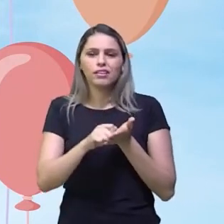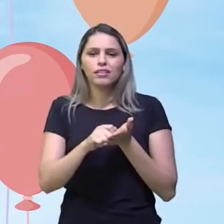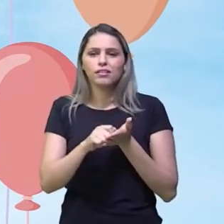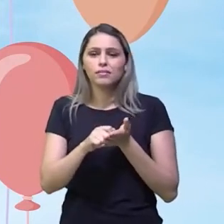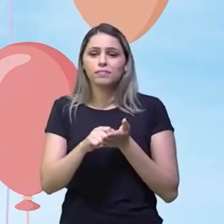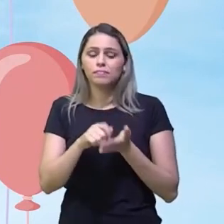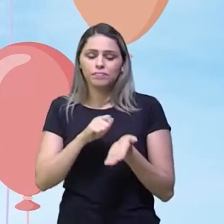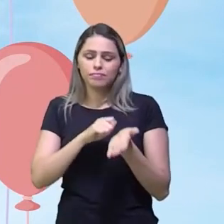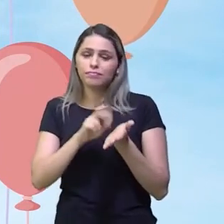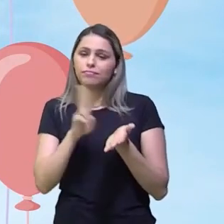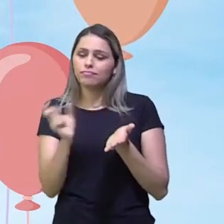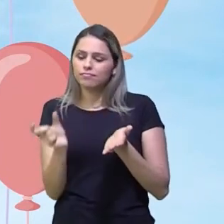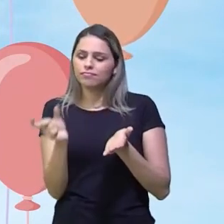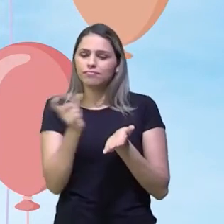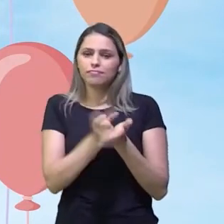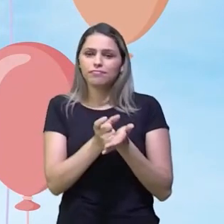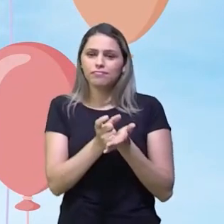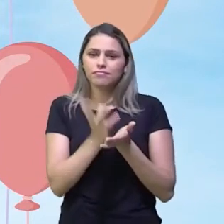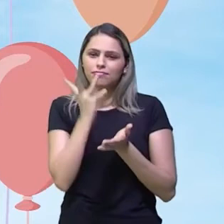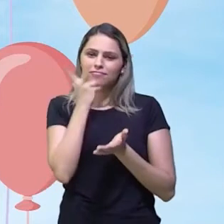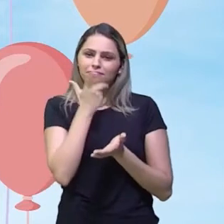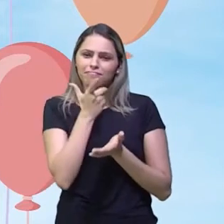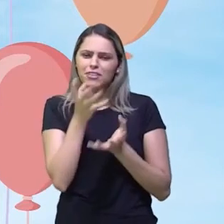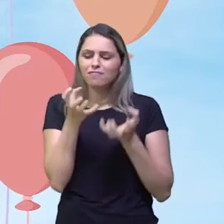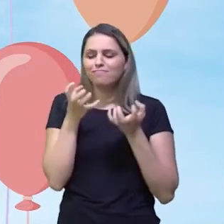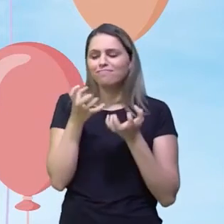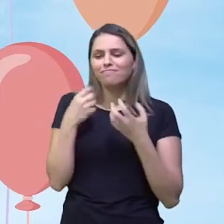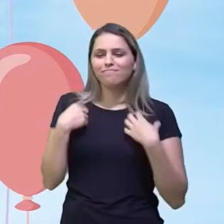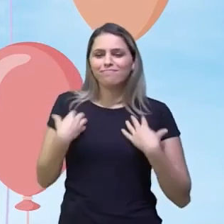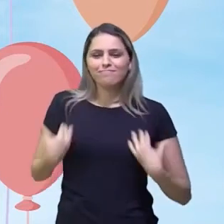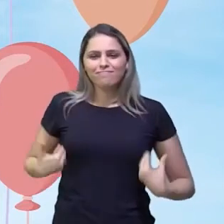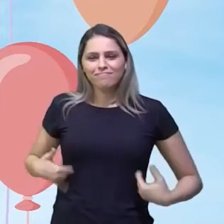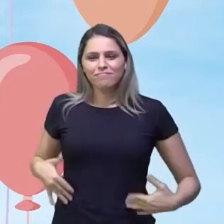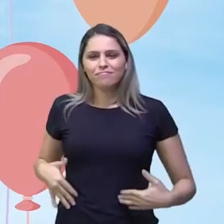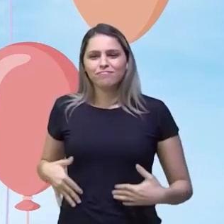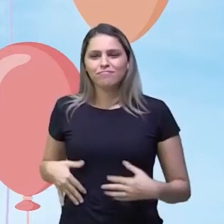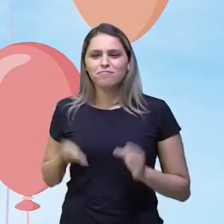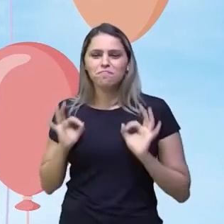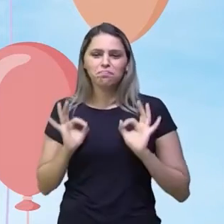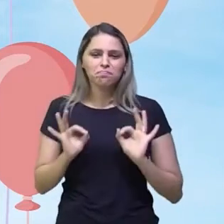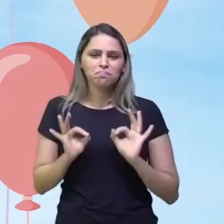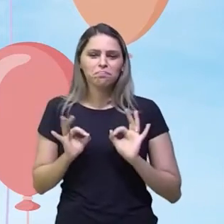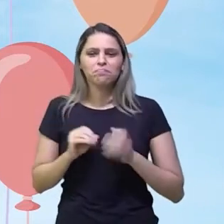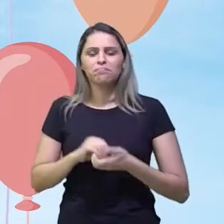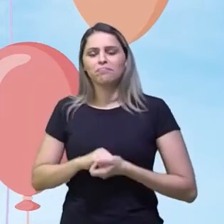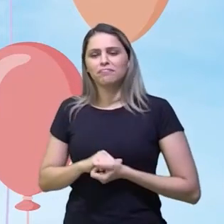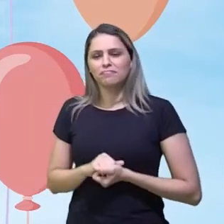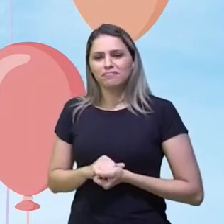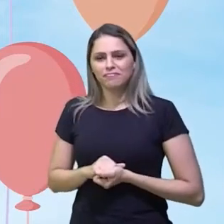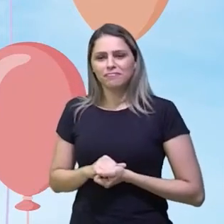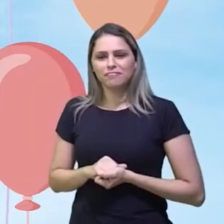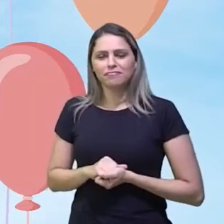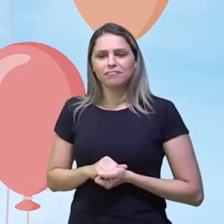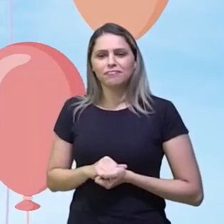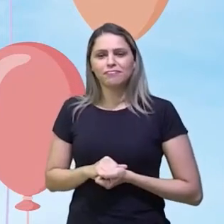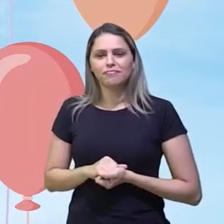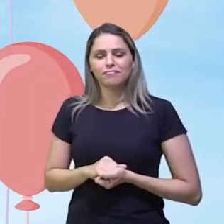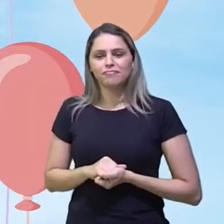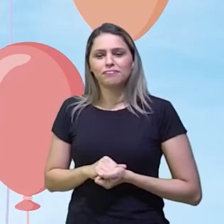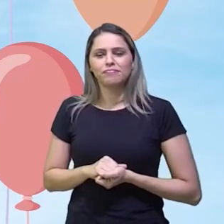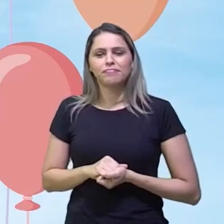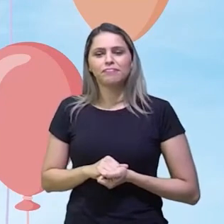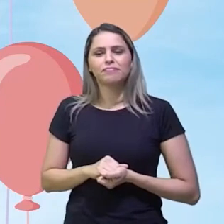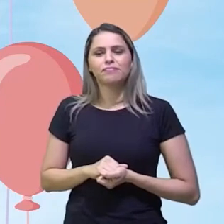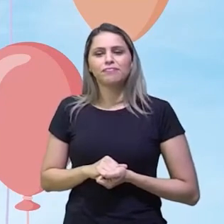Vestido, escreva aí. Vestido, que lindo, né? Eu quero um desse aqui, olha, um vestido chique desse vermelho. Vestido.